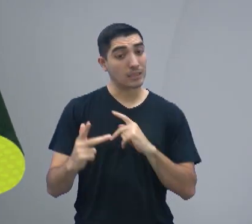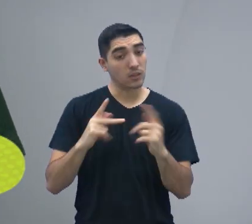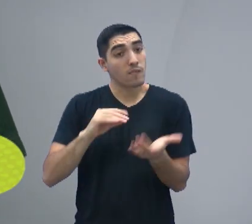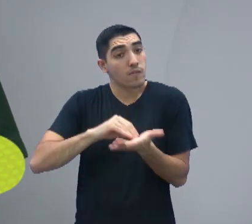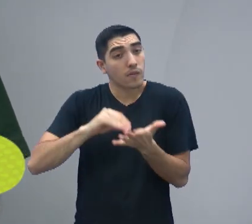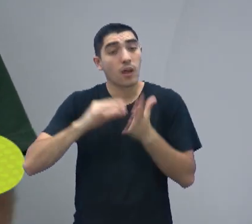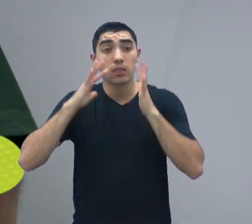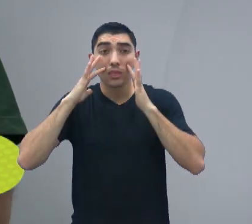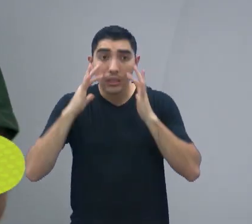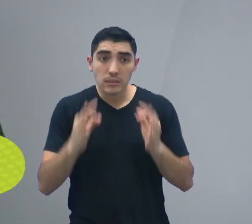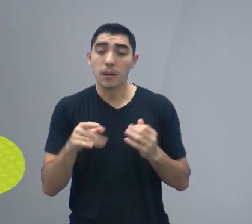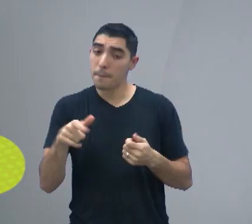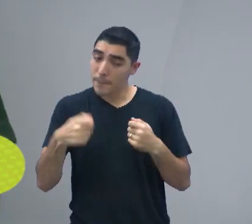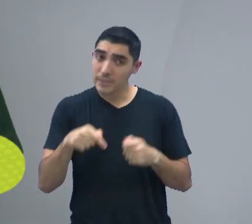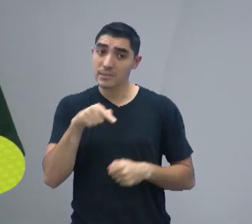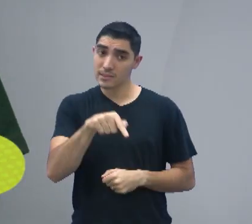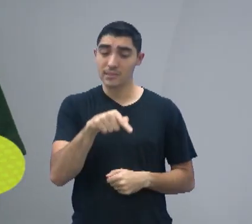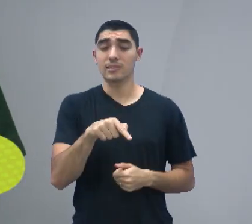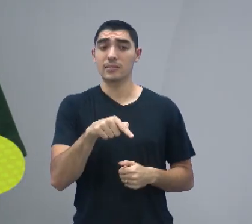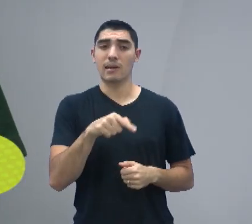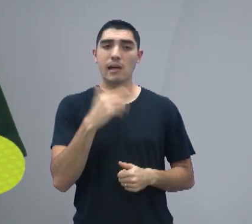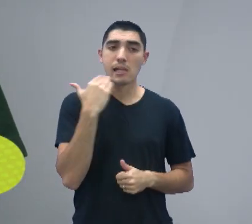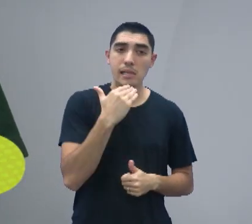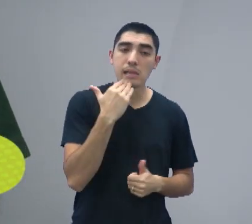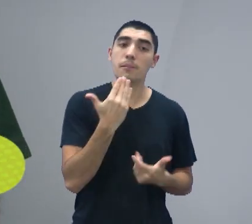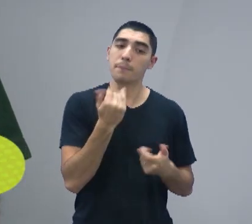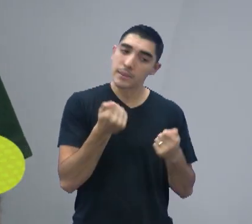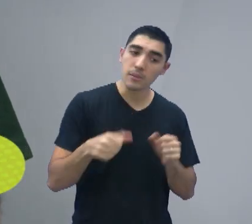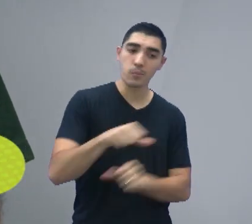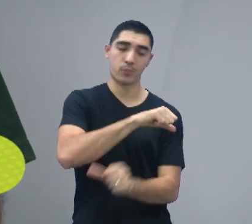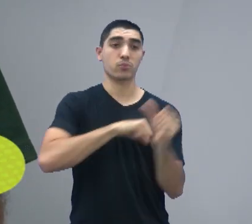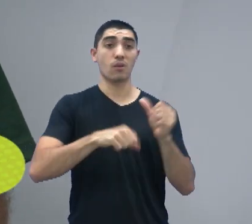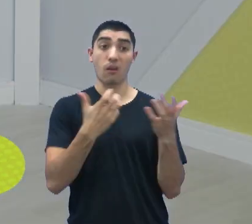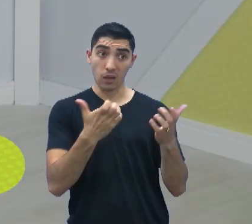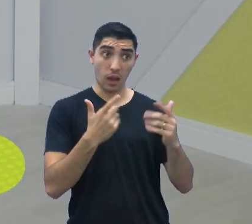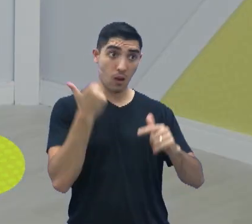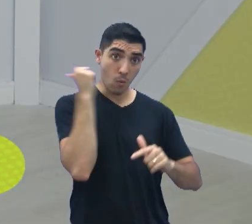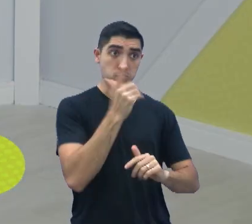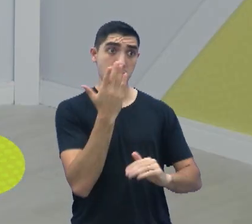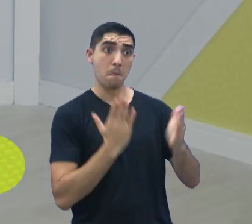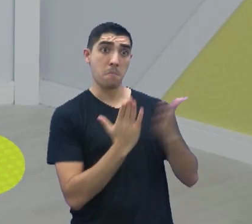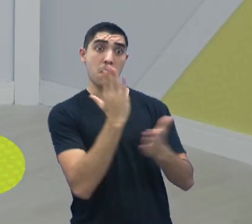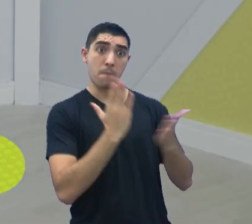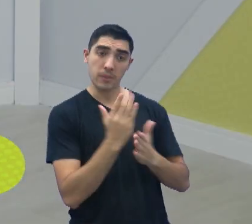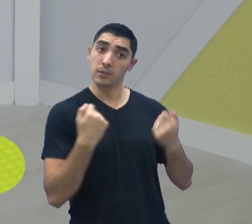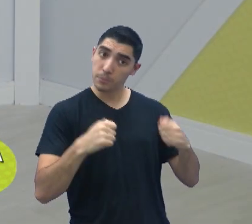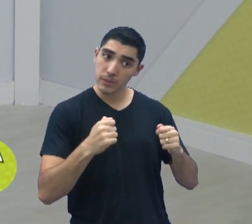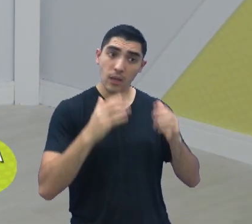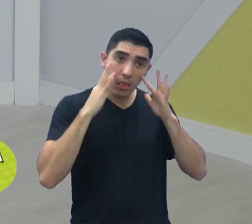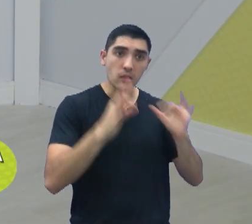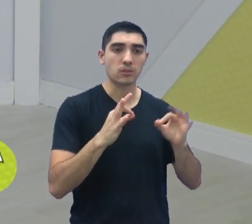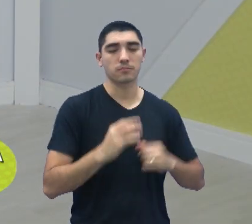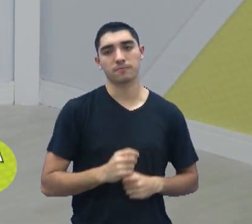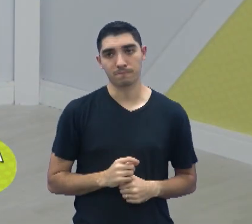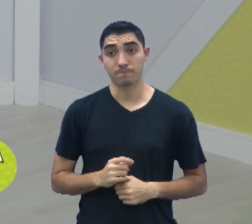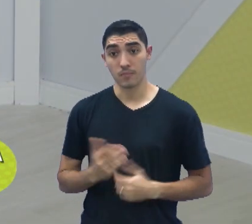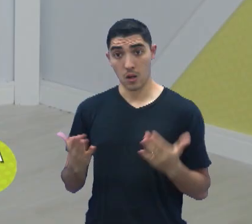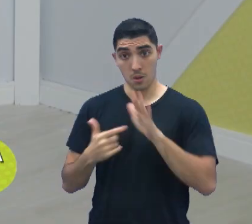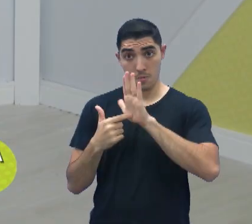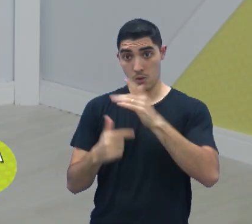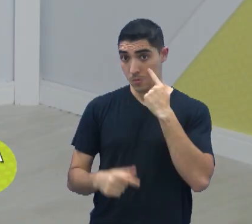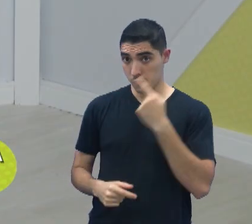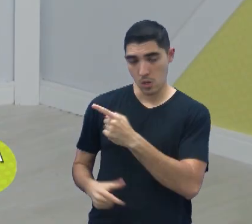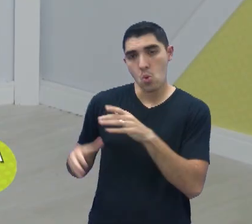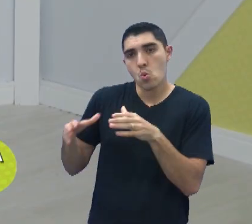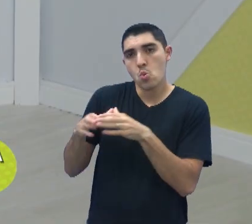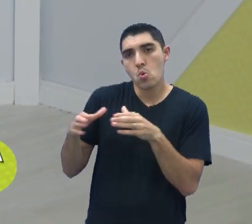precisa corrigir se quiser avançar mais dentro da competição, Vieira. Muito bem. Matheus, coloca pra gente aqui o grupo do São José, que é a chave